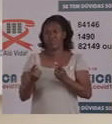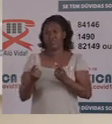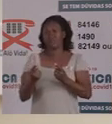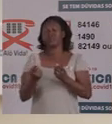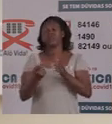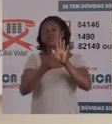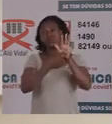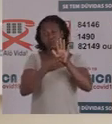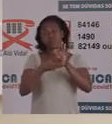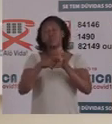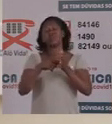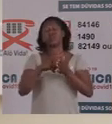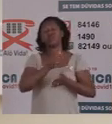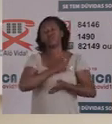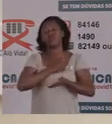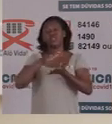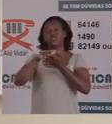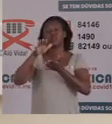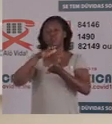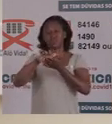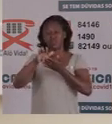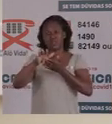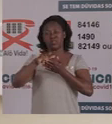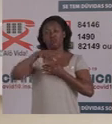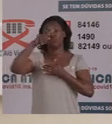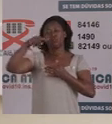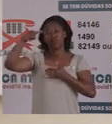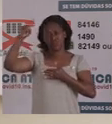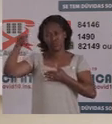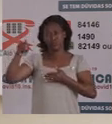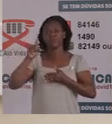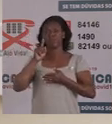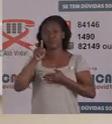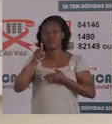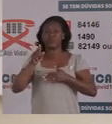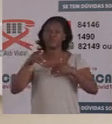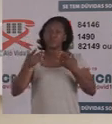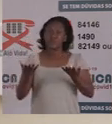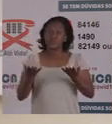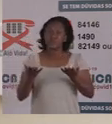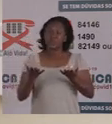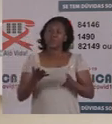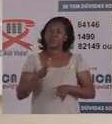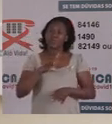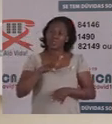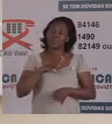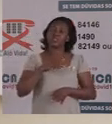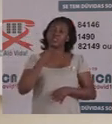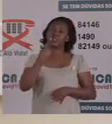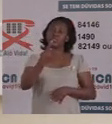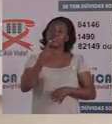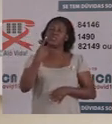queria ressaltar então a curva da Eswatini. A Eswatini tem 159